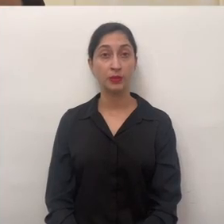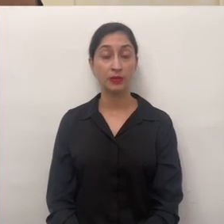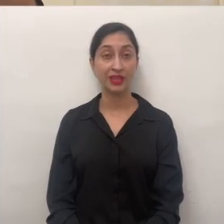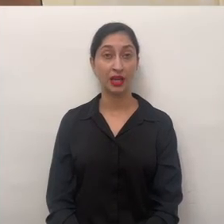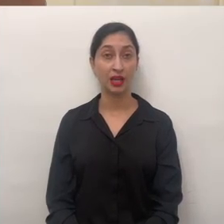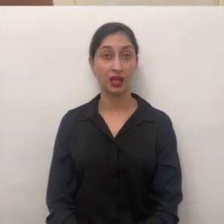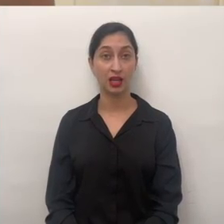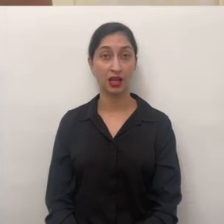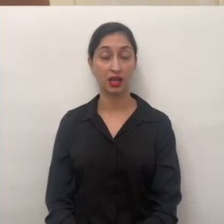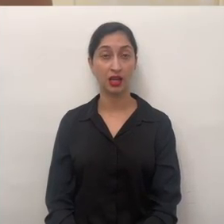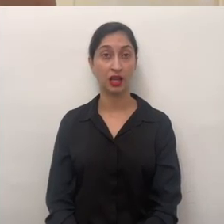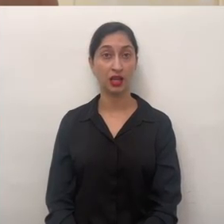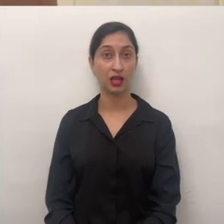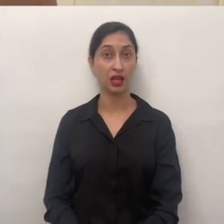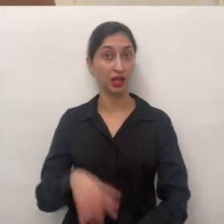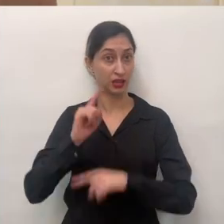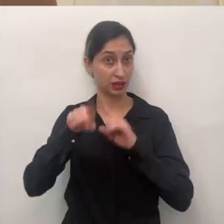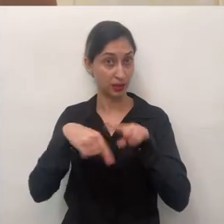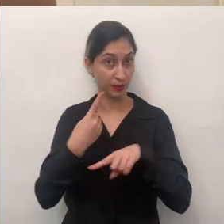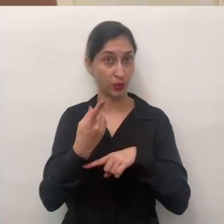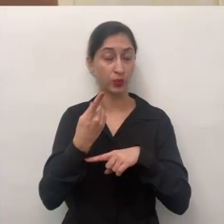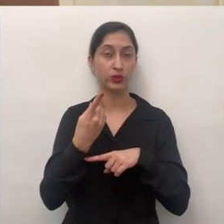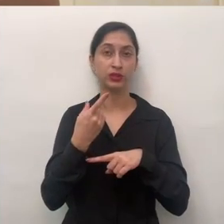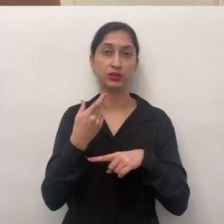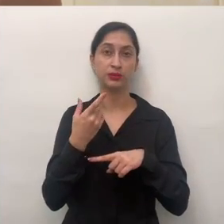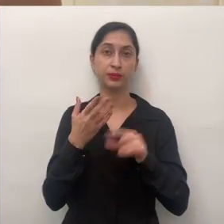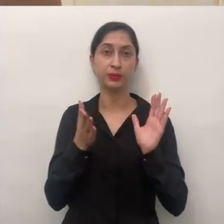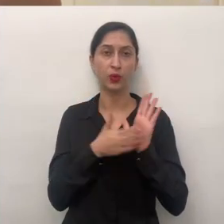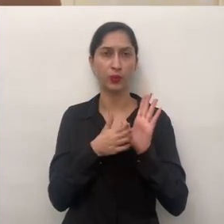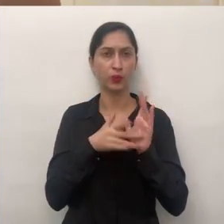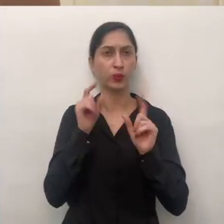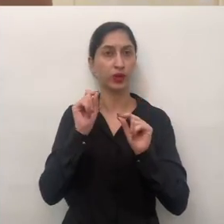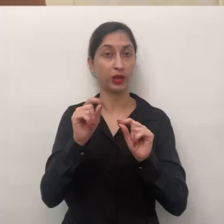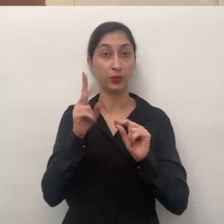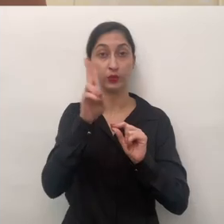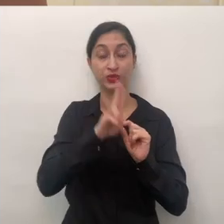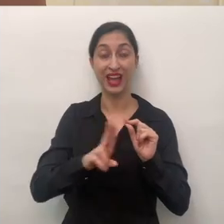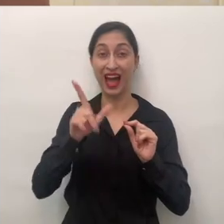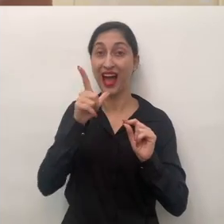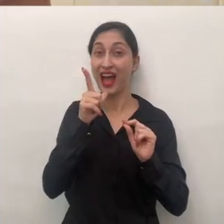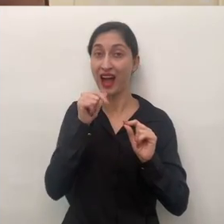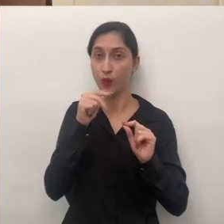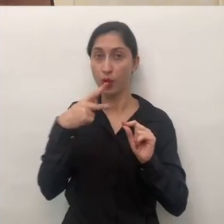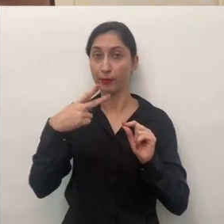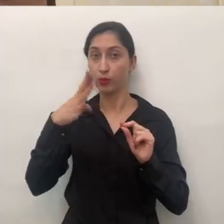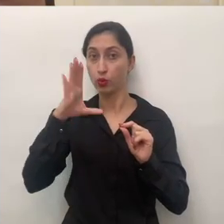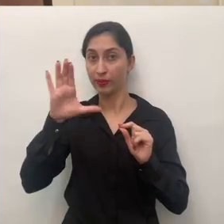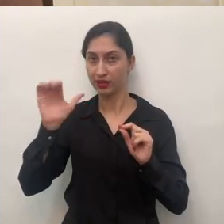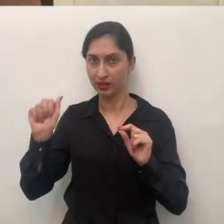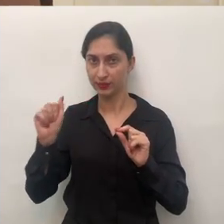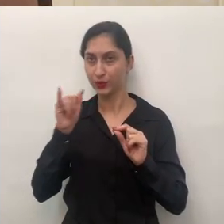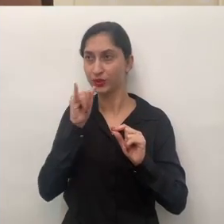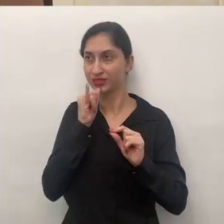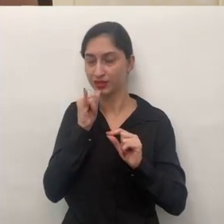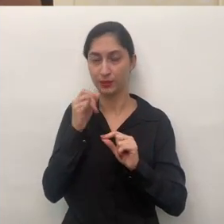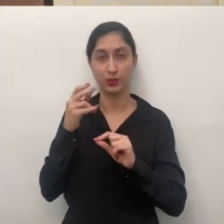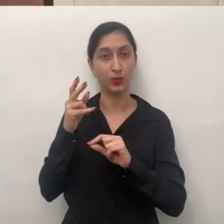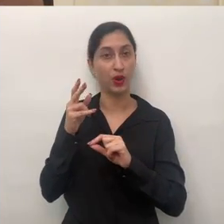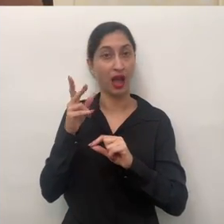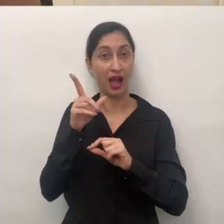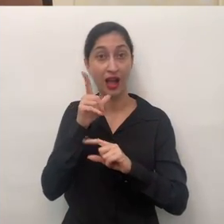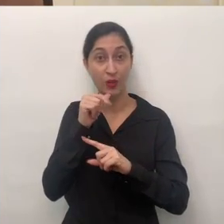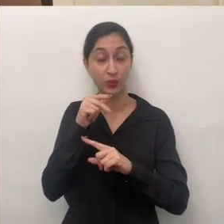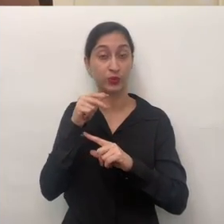E depois houve a ideia de você utilizar uma água pública, a água do Museu de